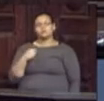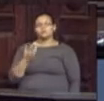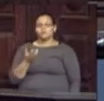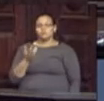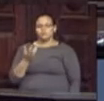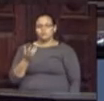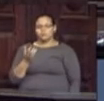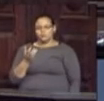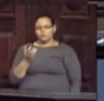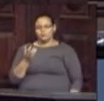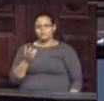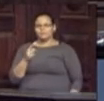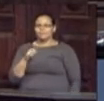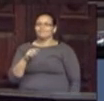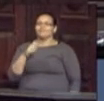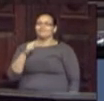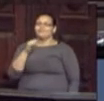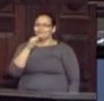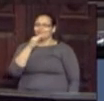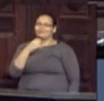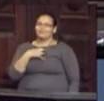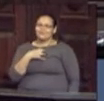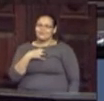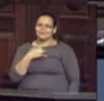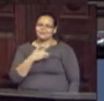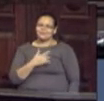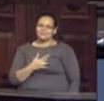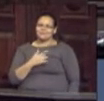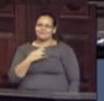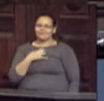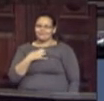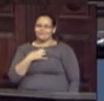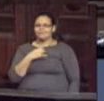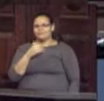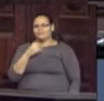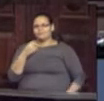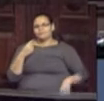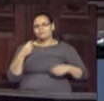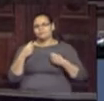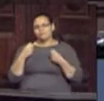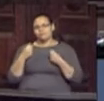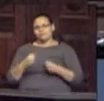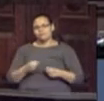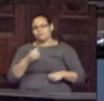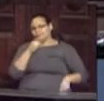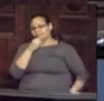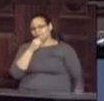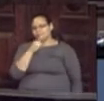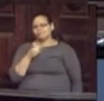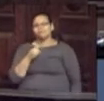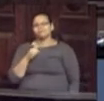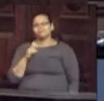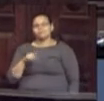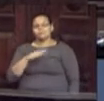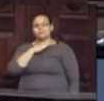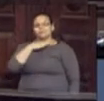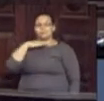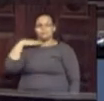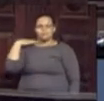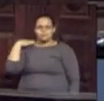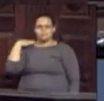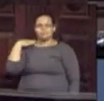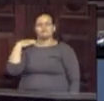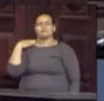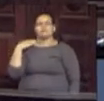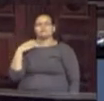nota de pesar muito sincera em relação à morte de